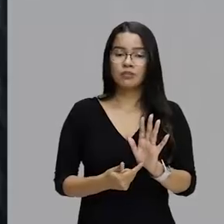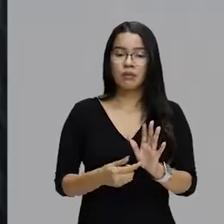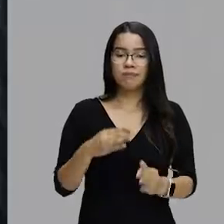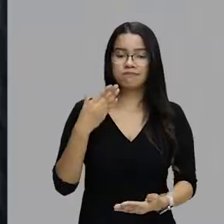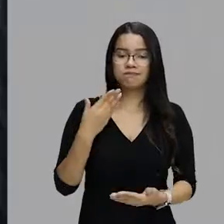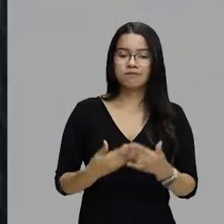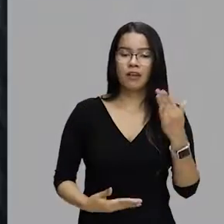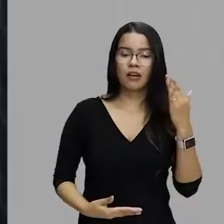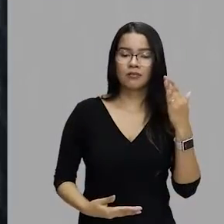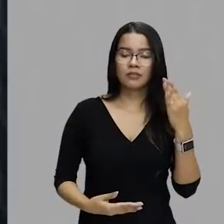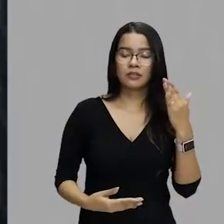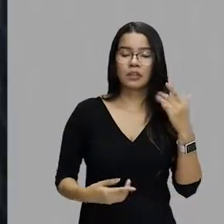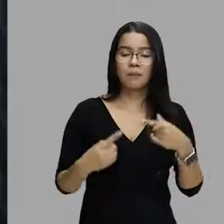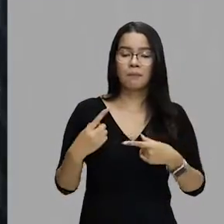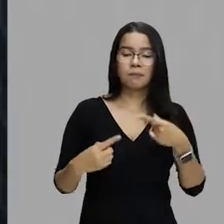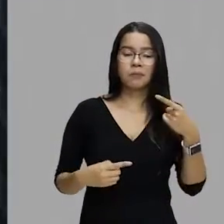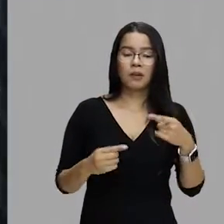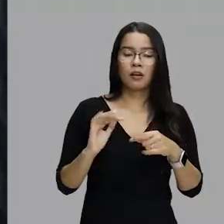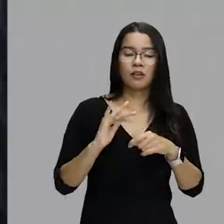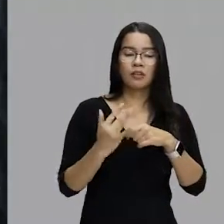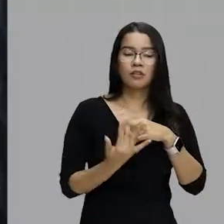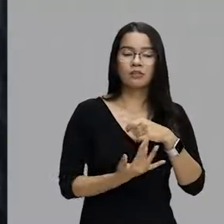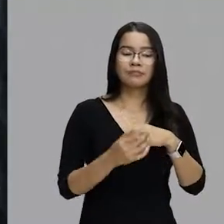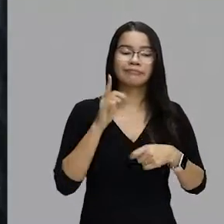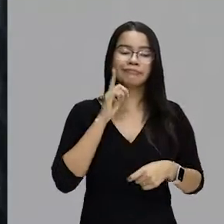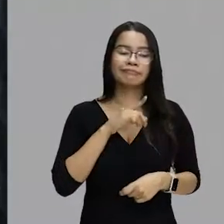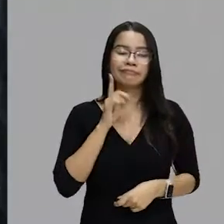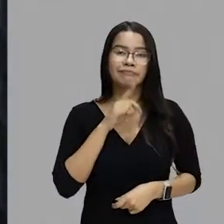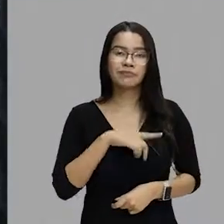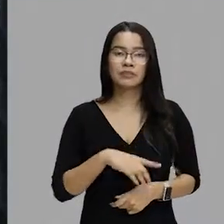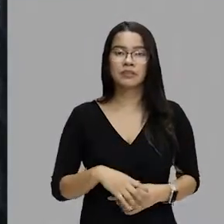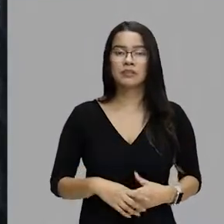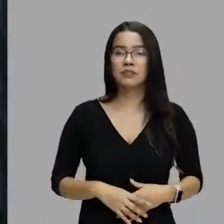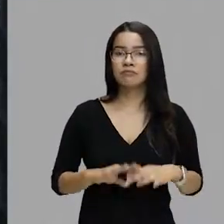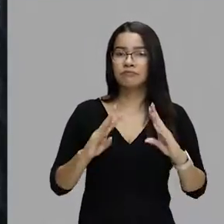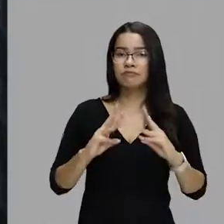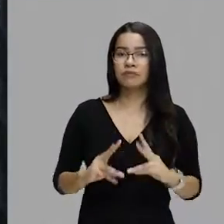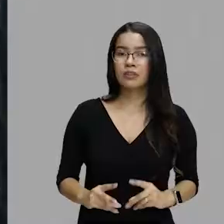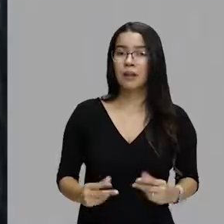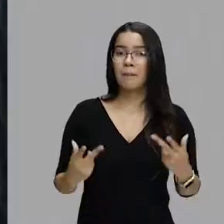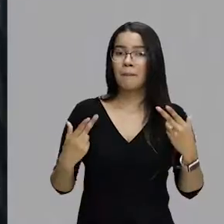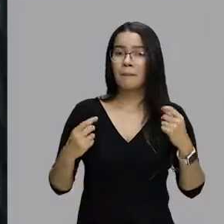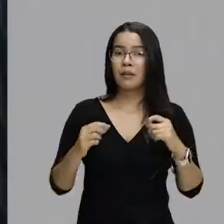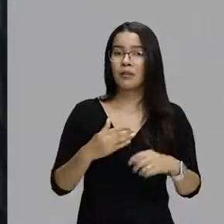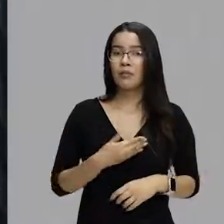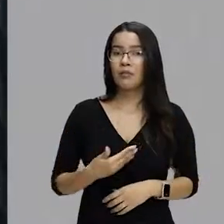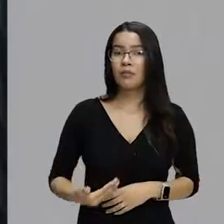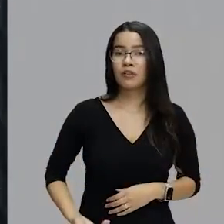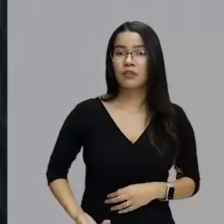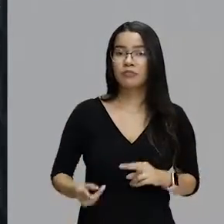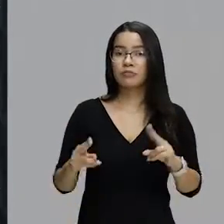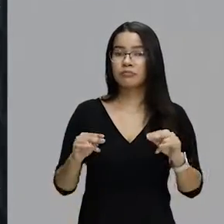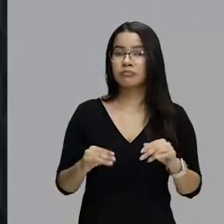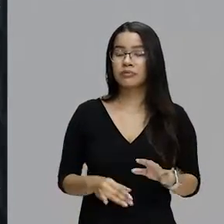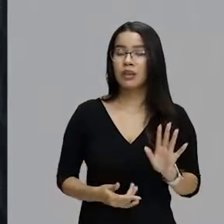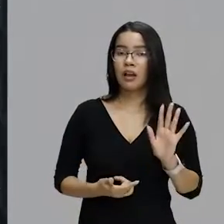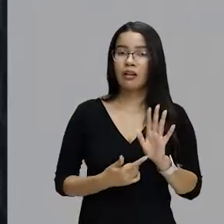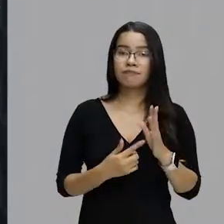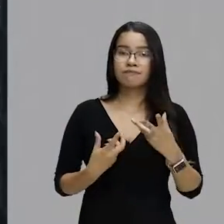norte-americana. Mesmo que os Estados Unidos, o governo norte-americano, nunca assumiu